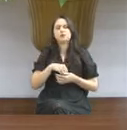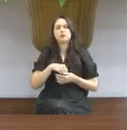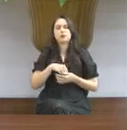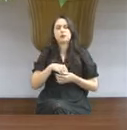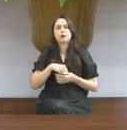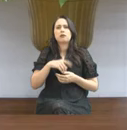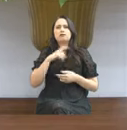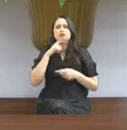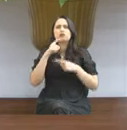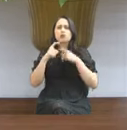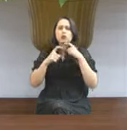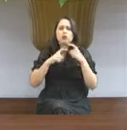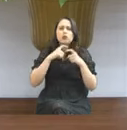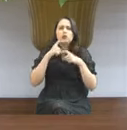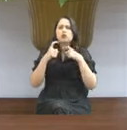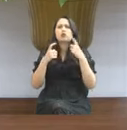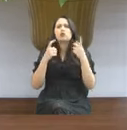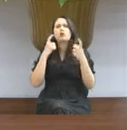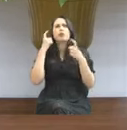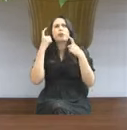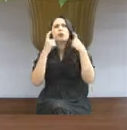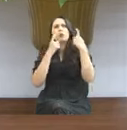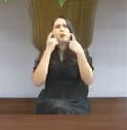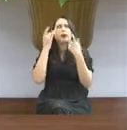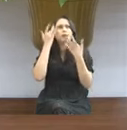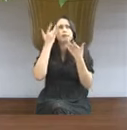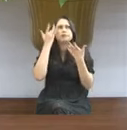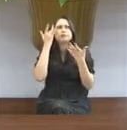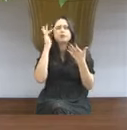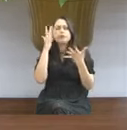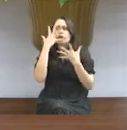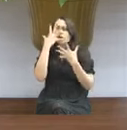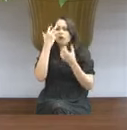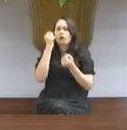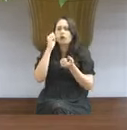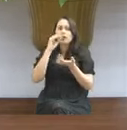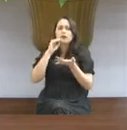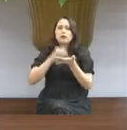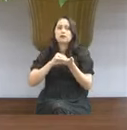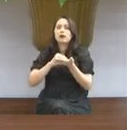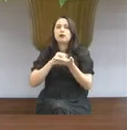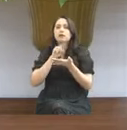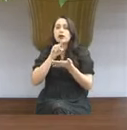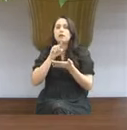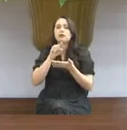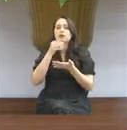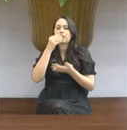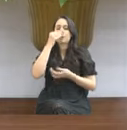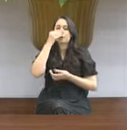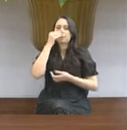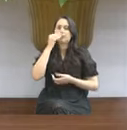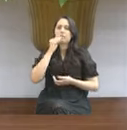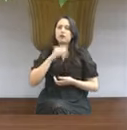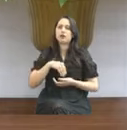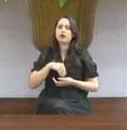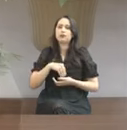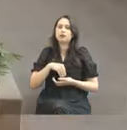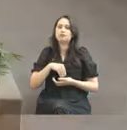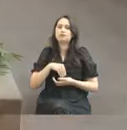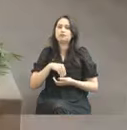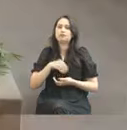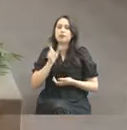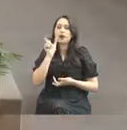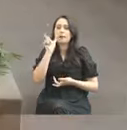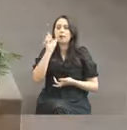dar certo? Será que vai mudar? E você começa a baixar a guarda. Vacilar no grego é baixar